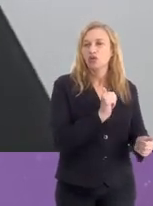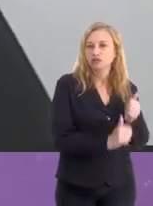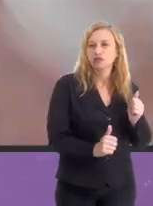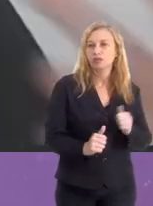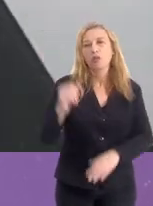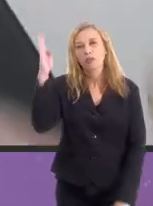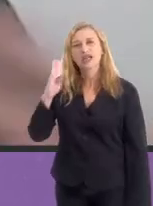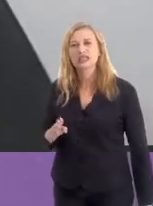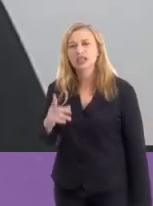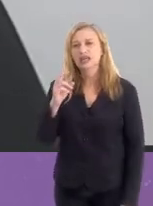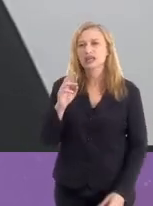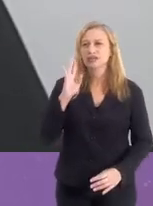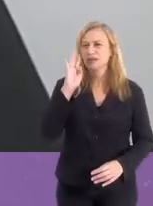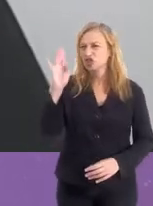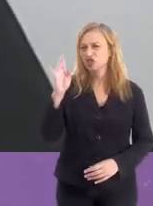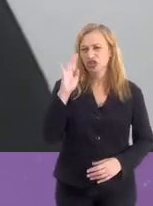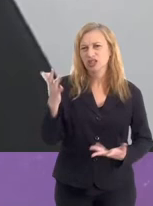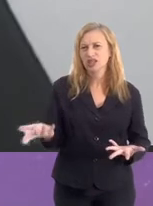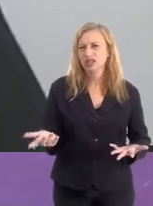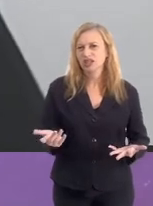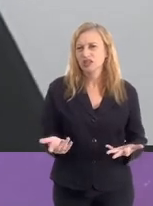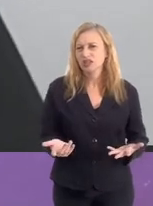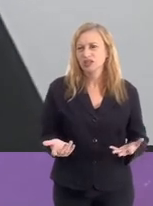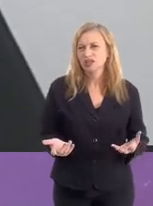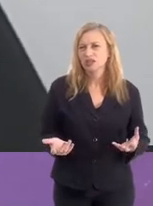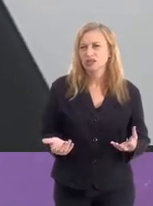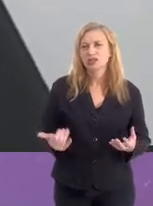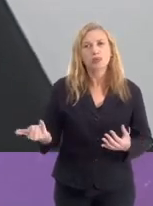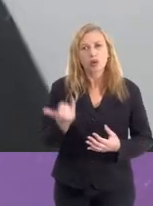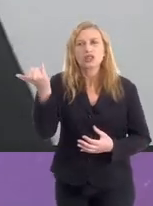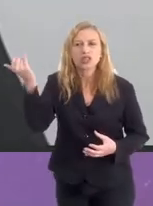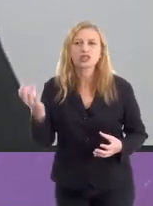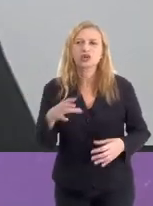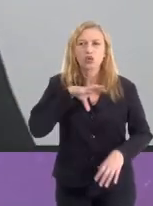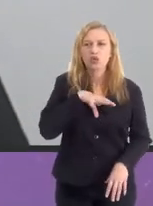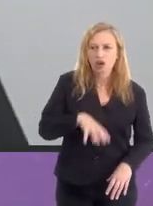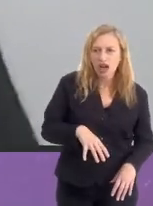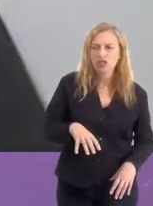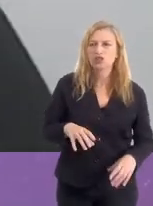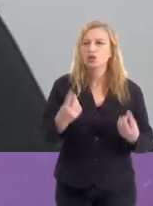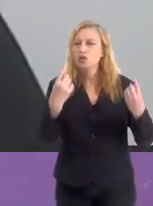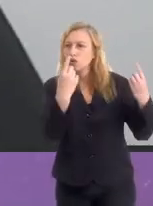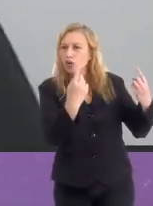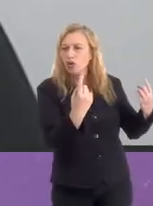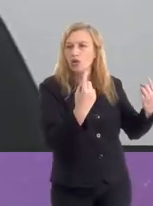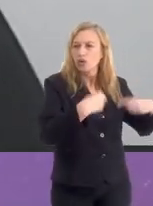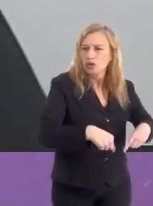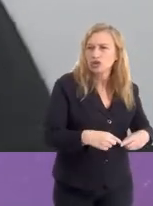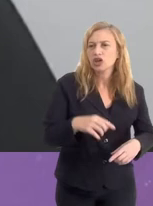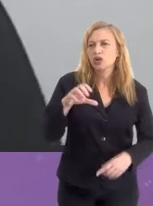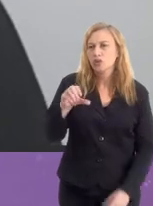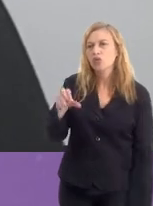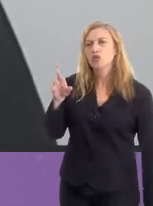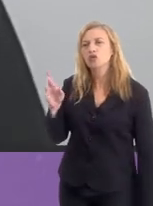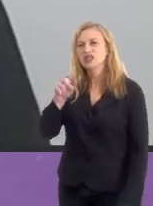muito futebol brasileiro se imagina o bumbum grandes clássicos né clássico de parar o país né Vasco contra o Cruzeiro Vasco